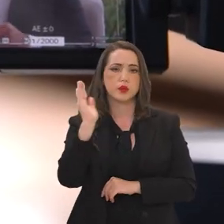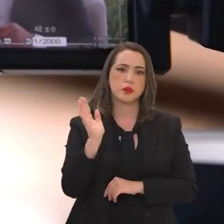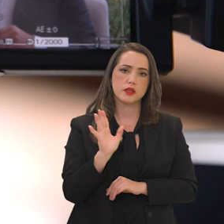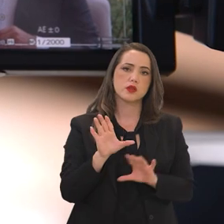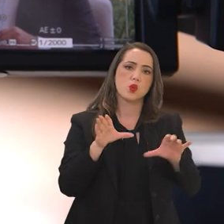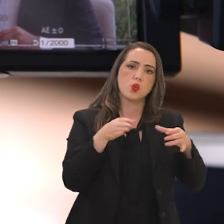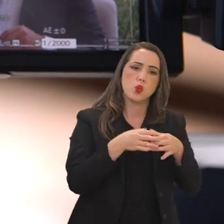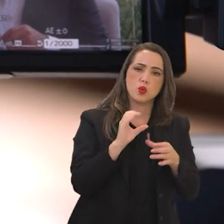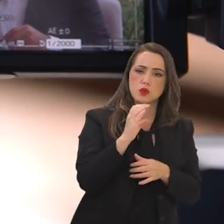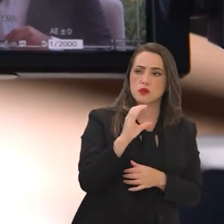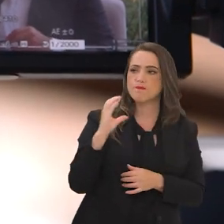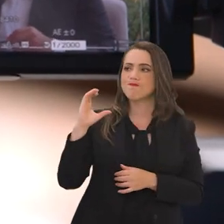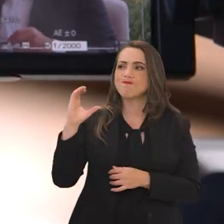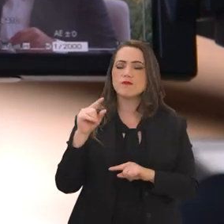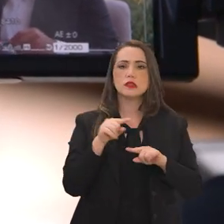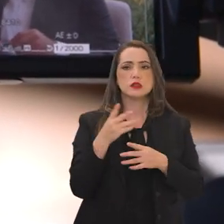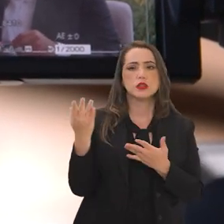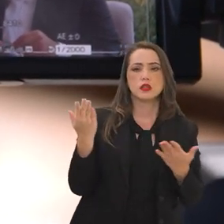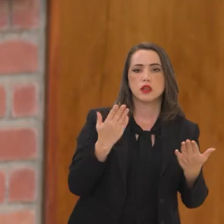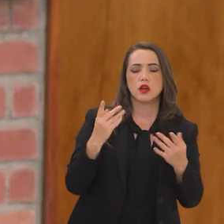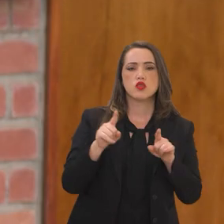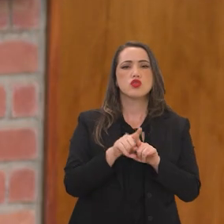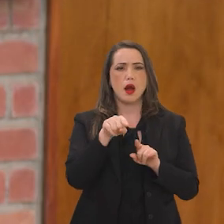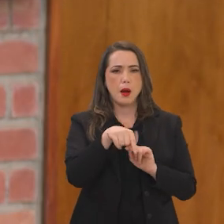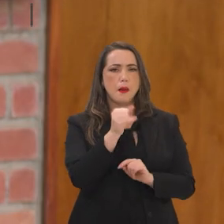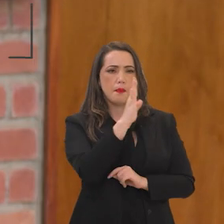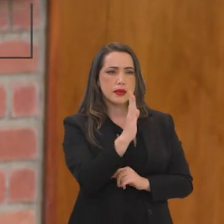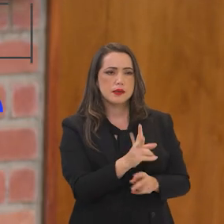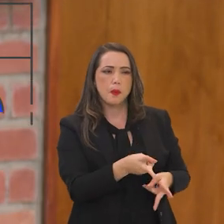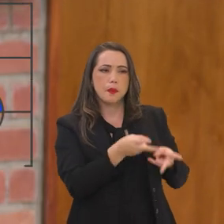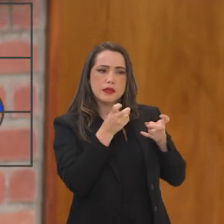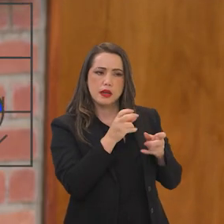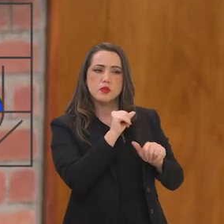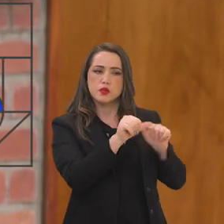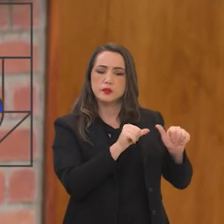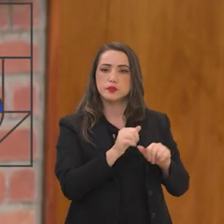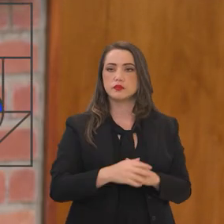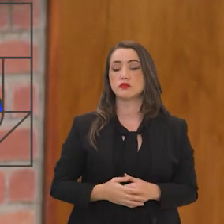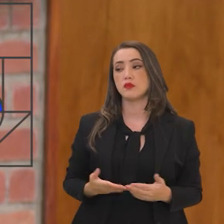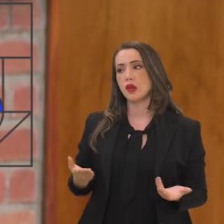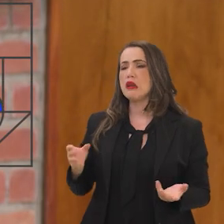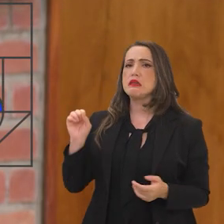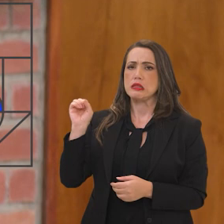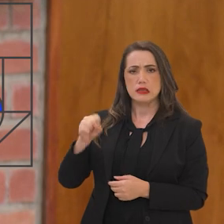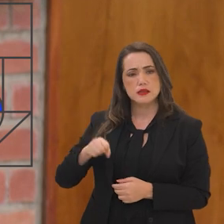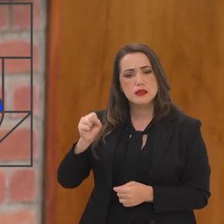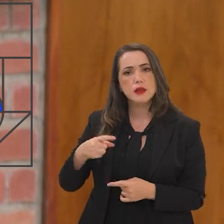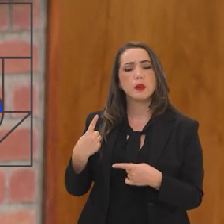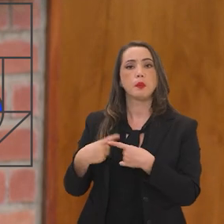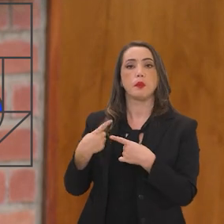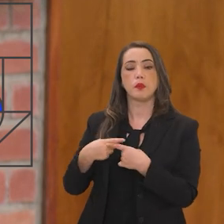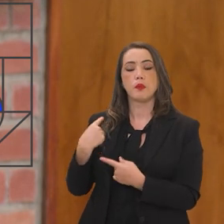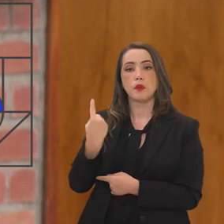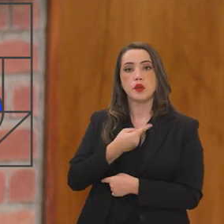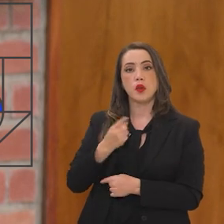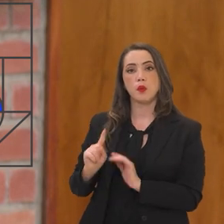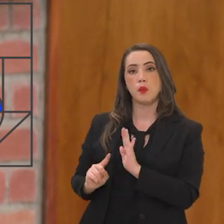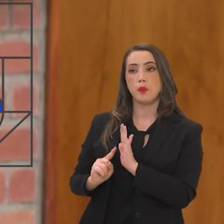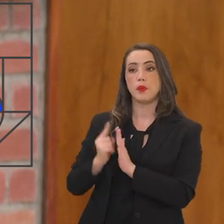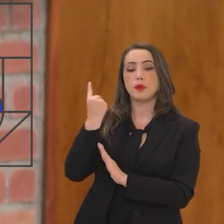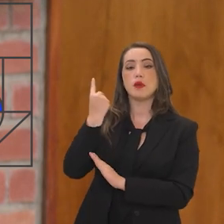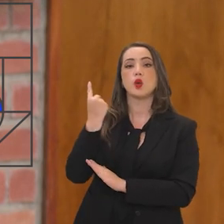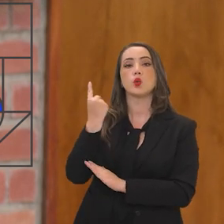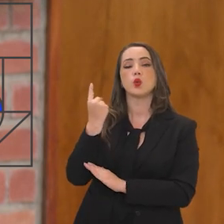uma nova sinalização em relação ao Brasil Nessas questões eu acho que esse Impacto é visível Eu acho que o fato do primeiro compromisso internacional